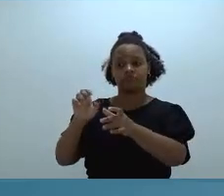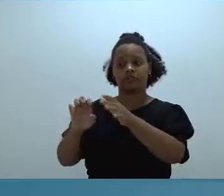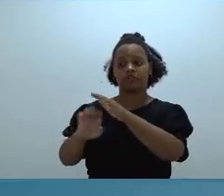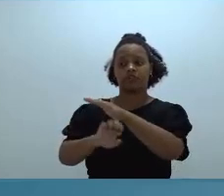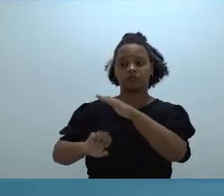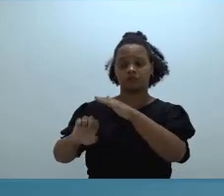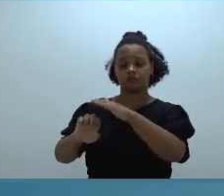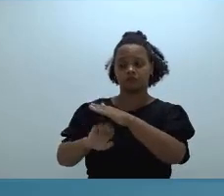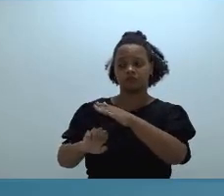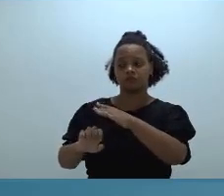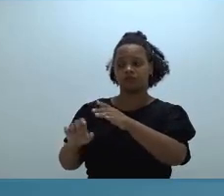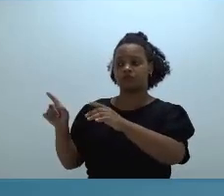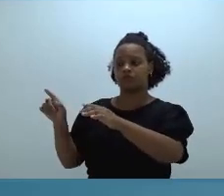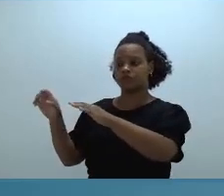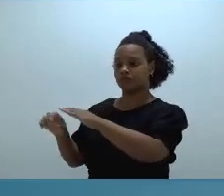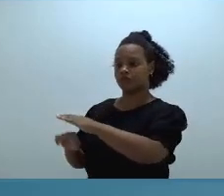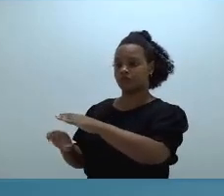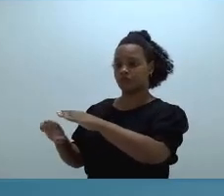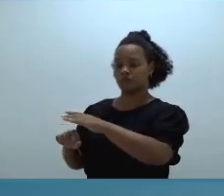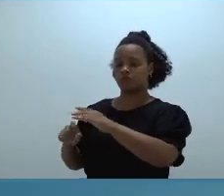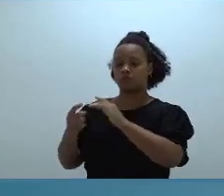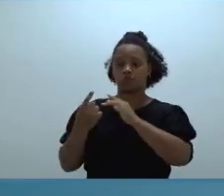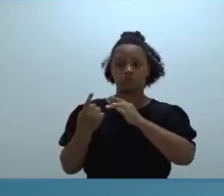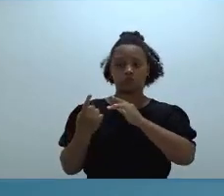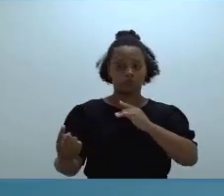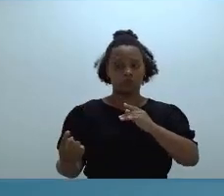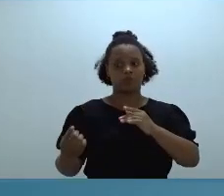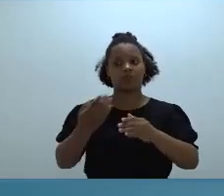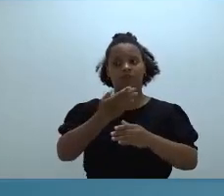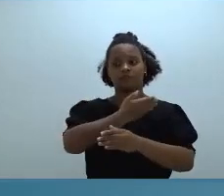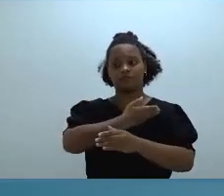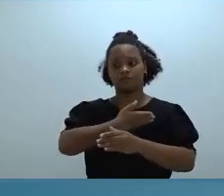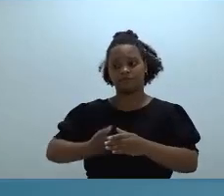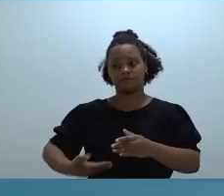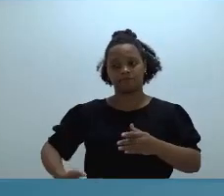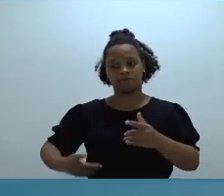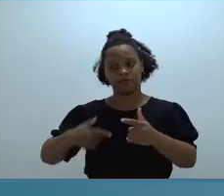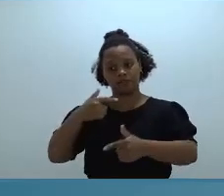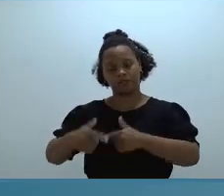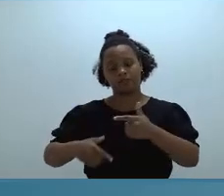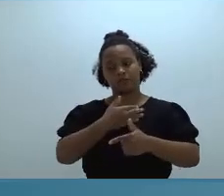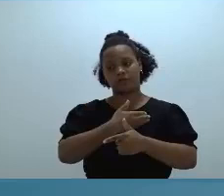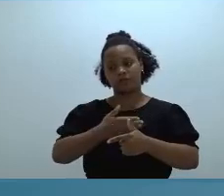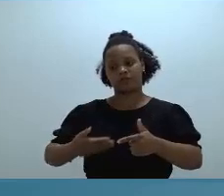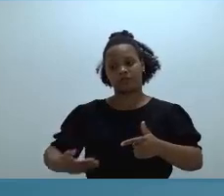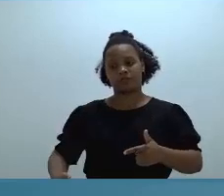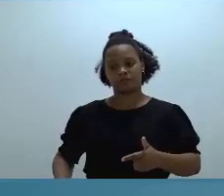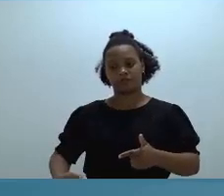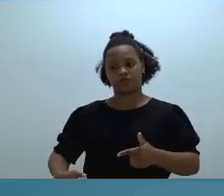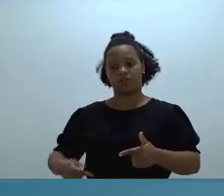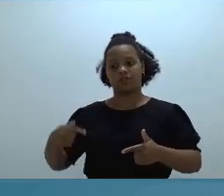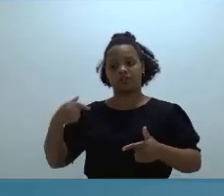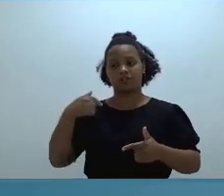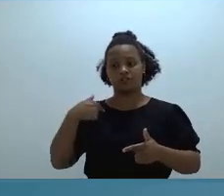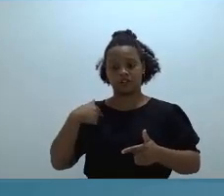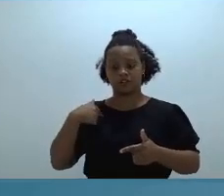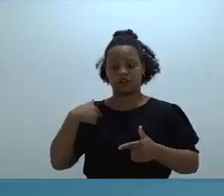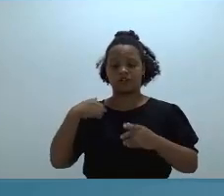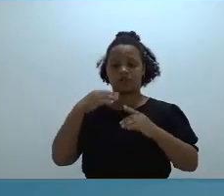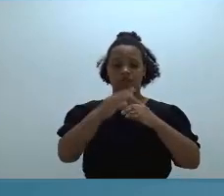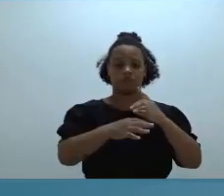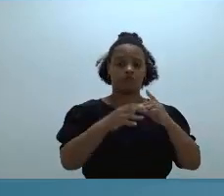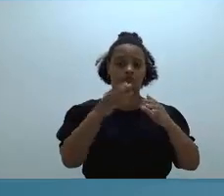serviço público, então houve má prestação no serviço e eu vou acompanhar o bem lançado voto